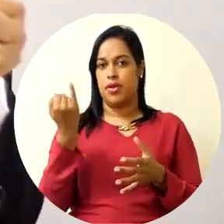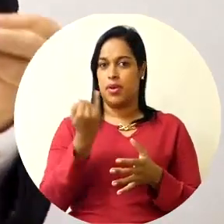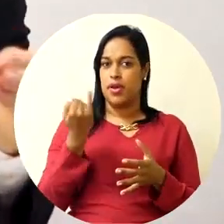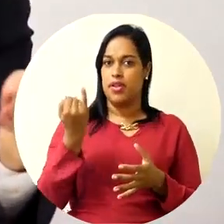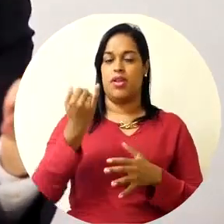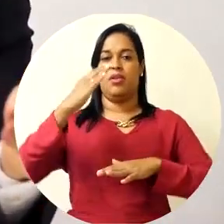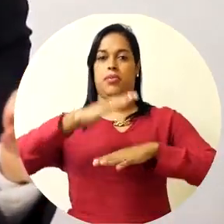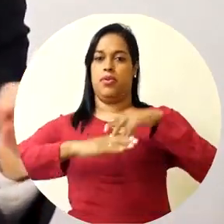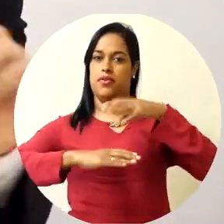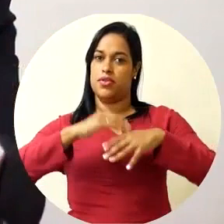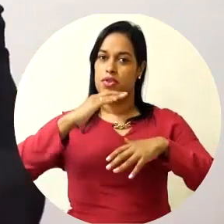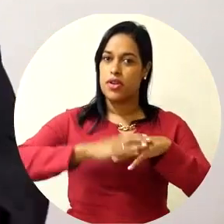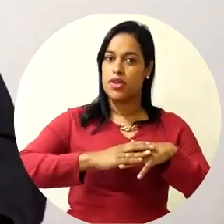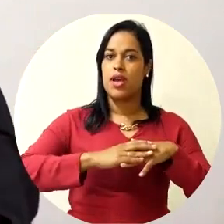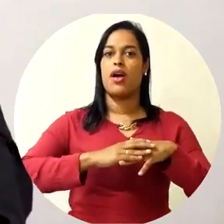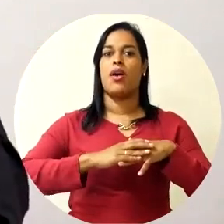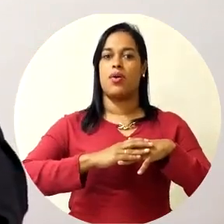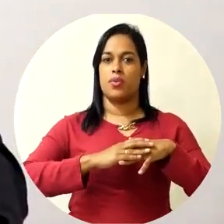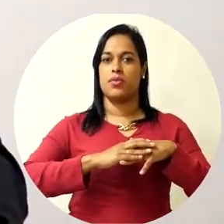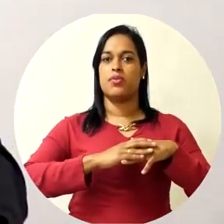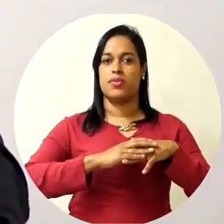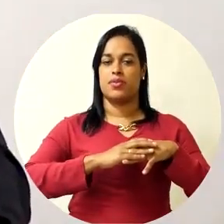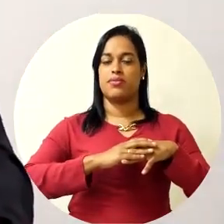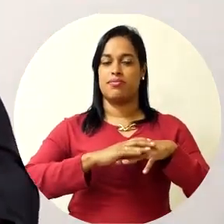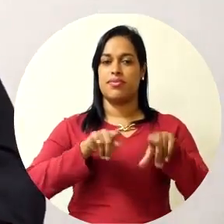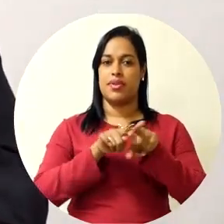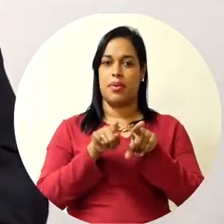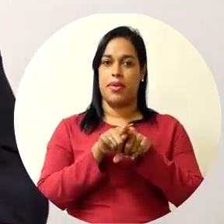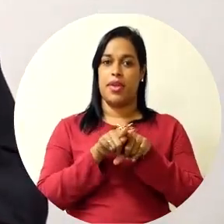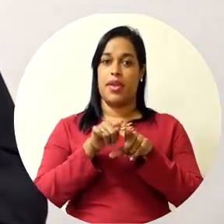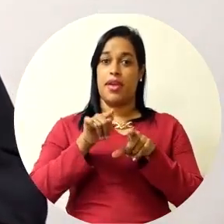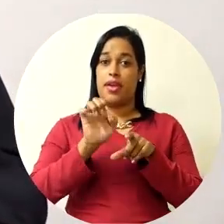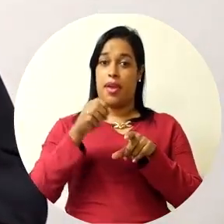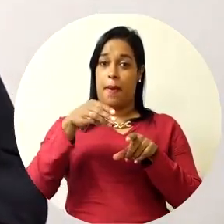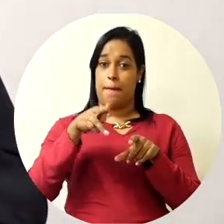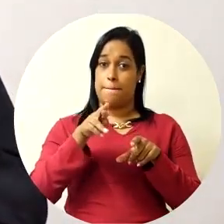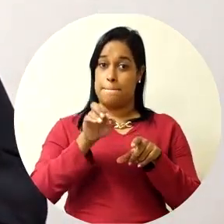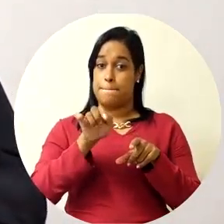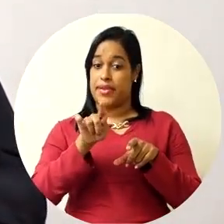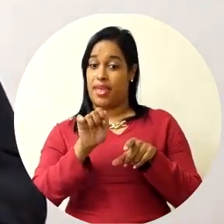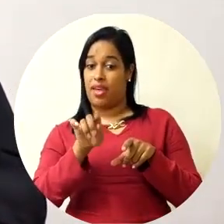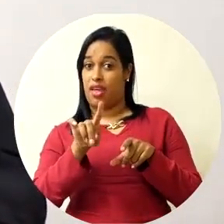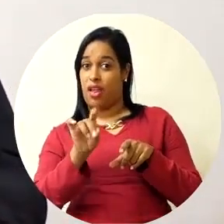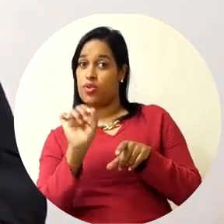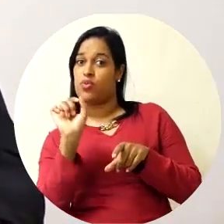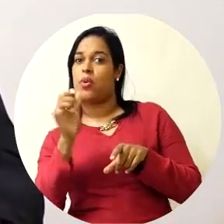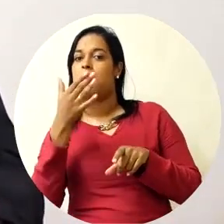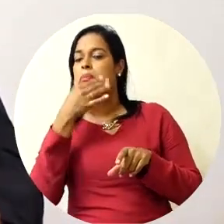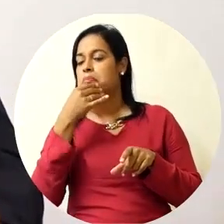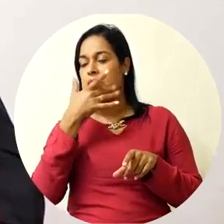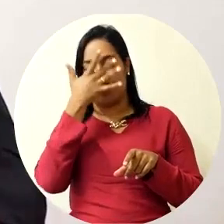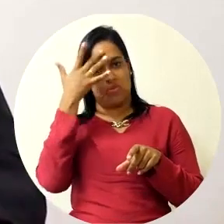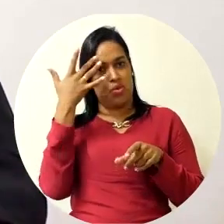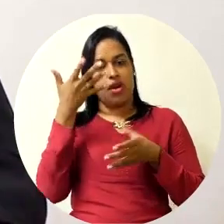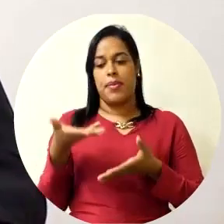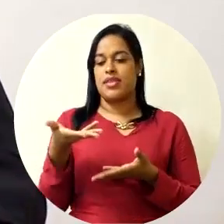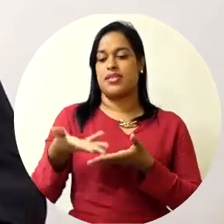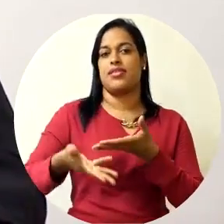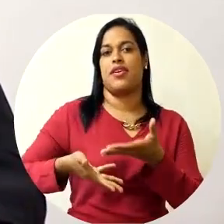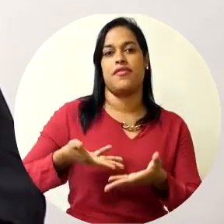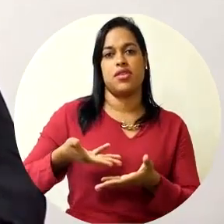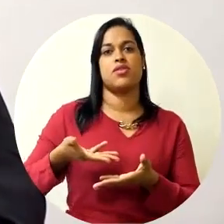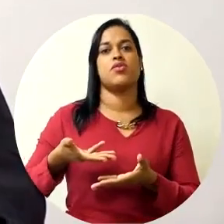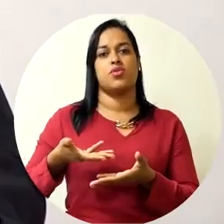fundamentais. O conceito de empregado e o conceito de empregador. Empregado é toda pessoa física